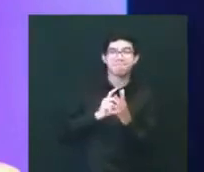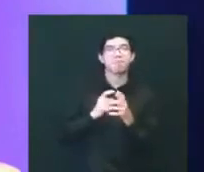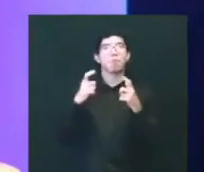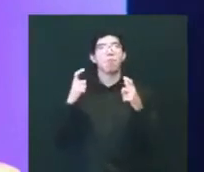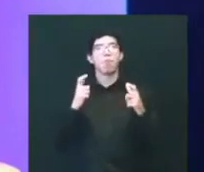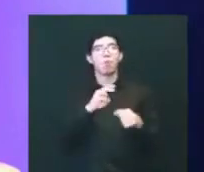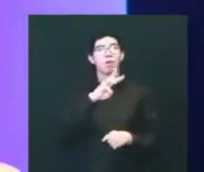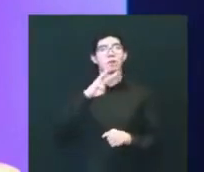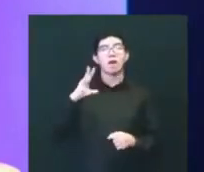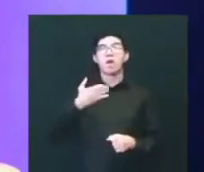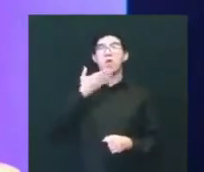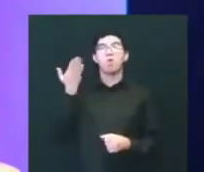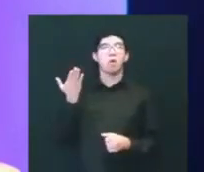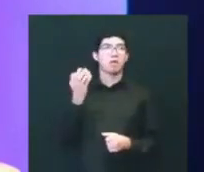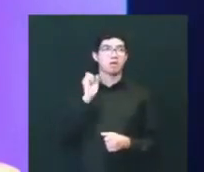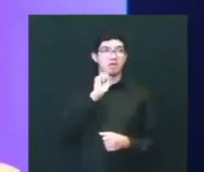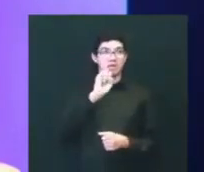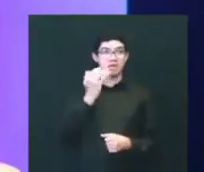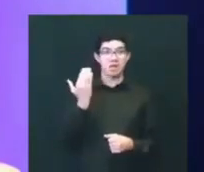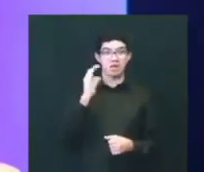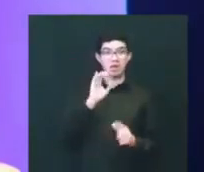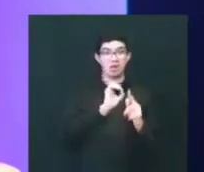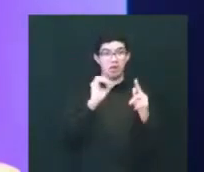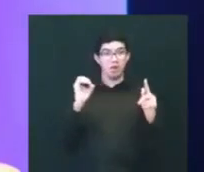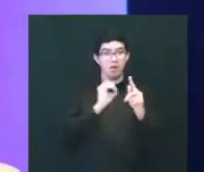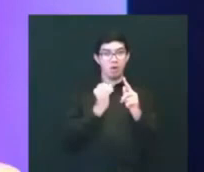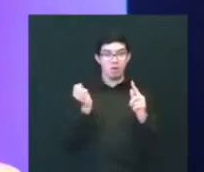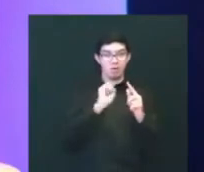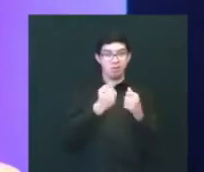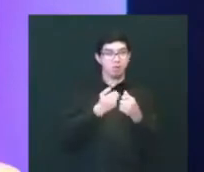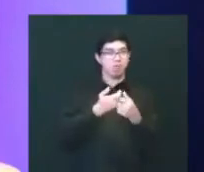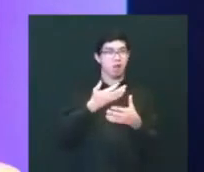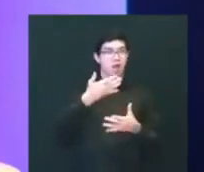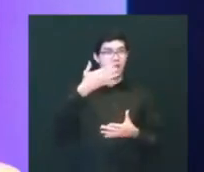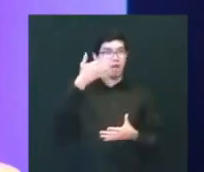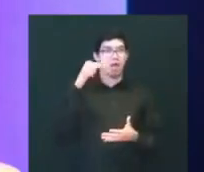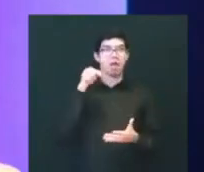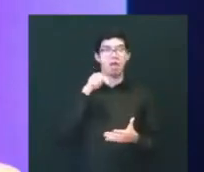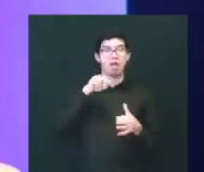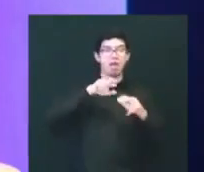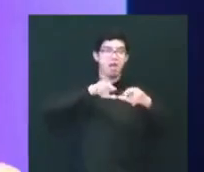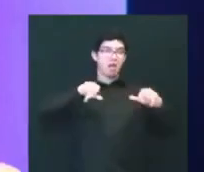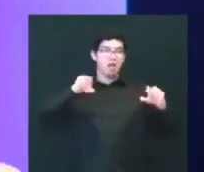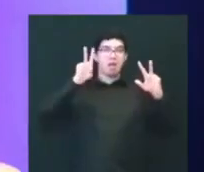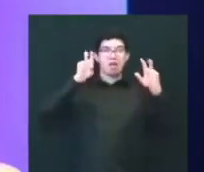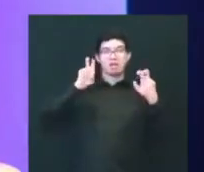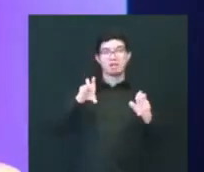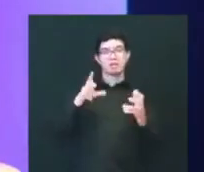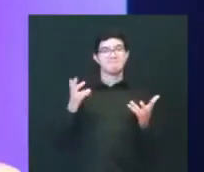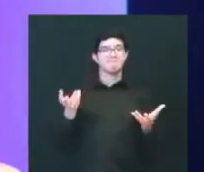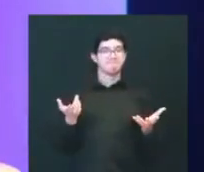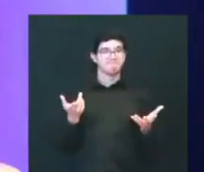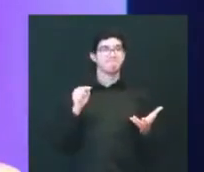a procedência, porque se a gente for botar no Google, a gente vai encontrar várias curas para o câncer, várias coisas